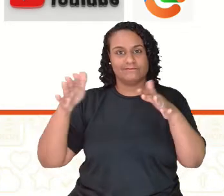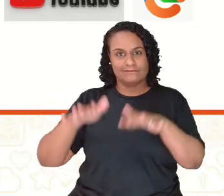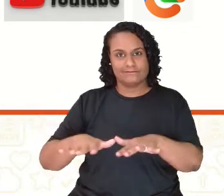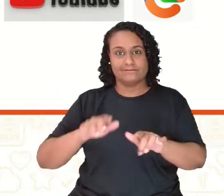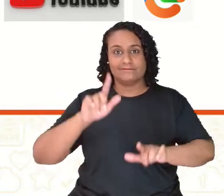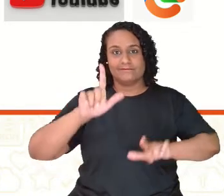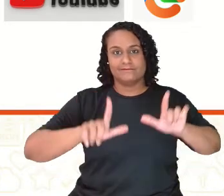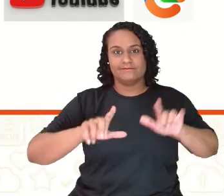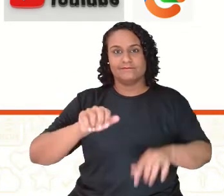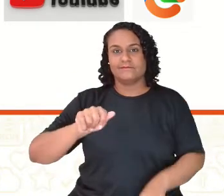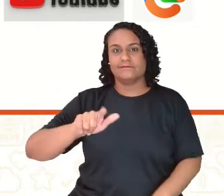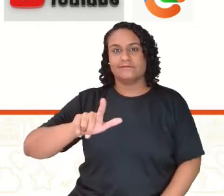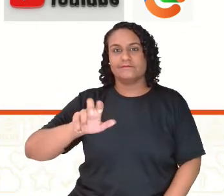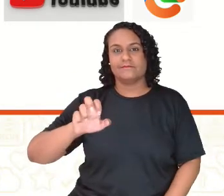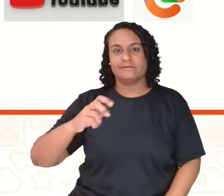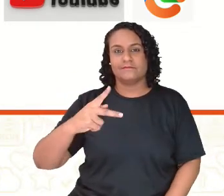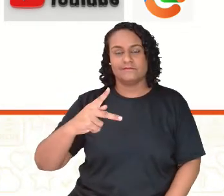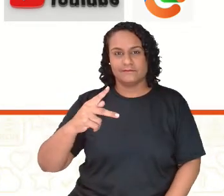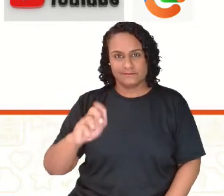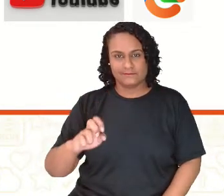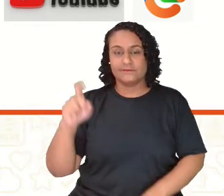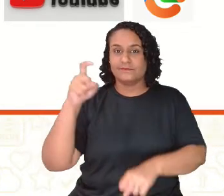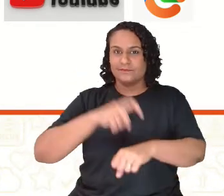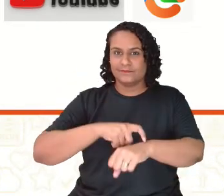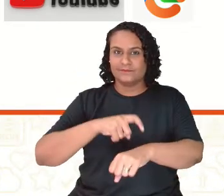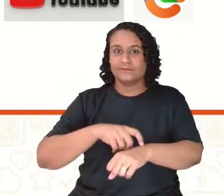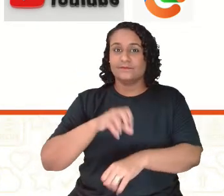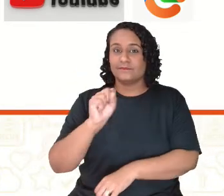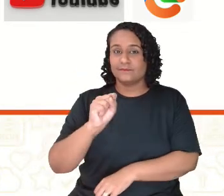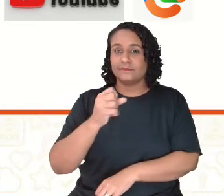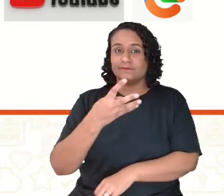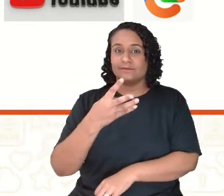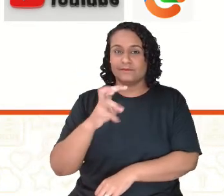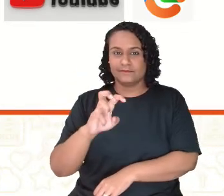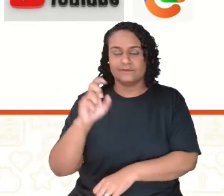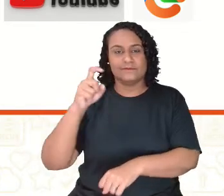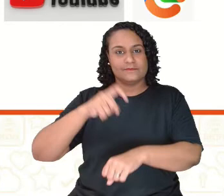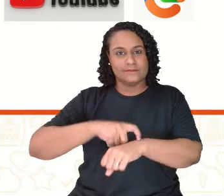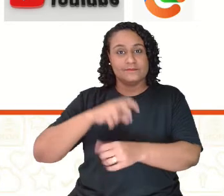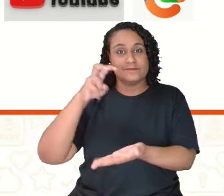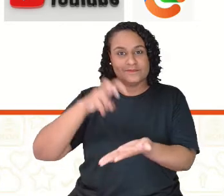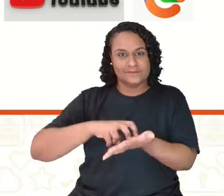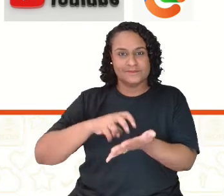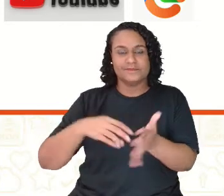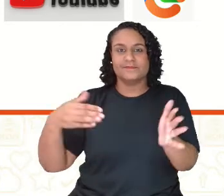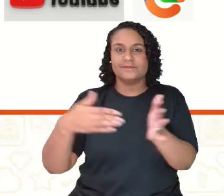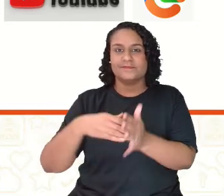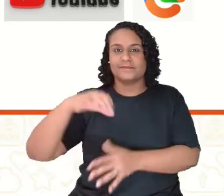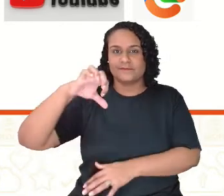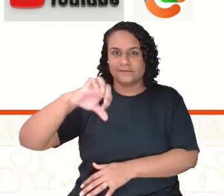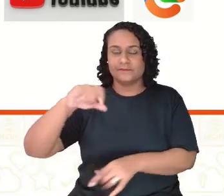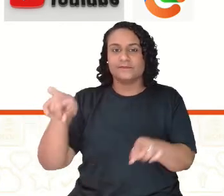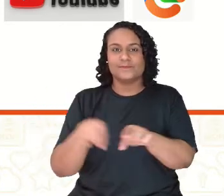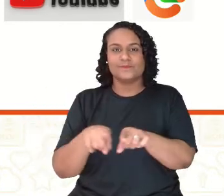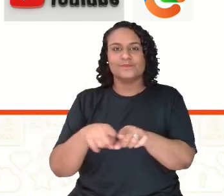TV Alep, no horário das 8h45 às 9h, e também temos a